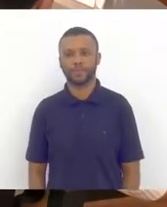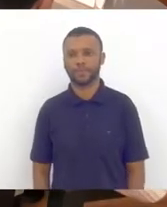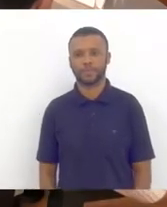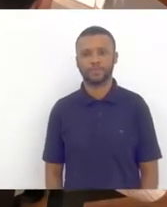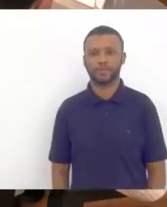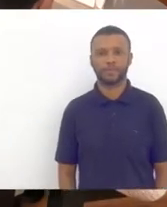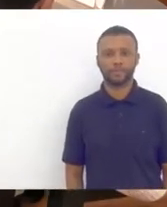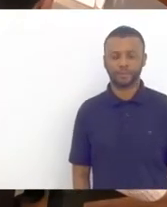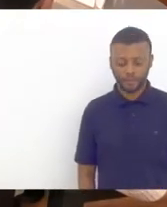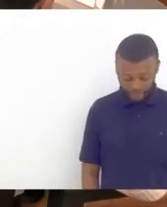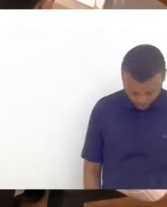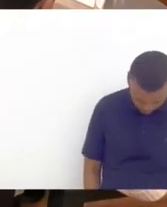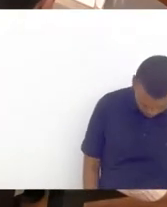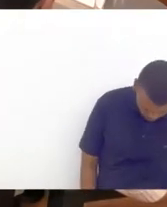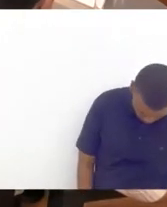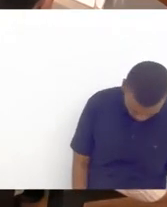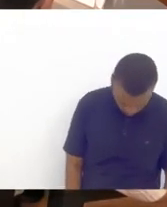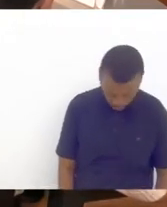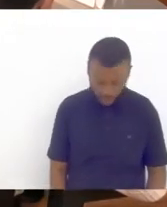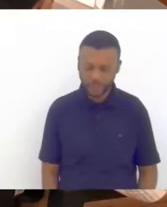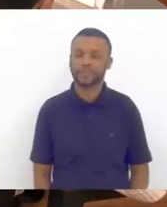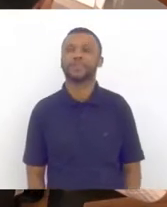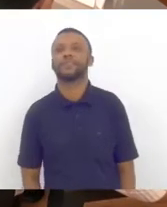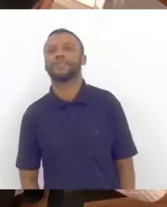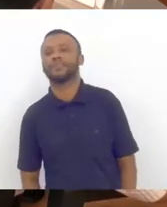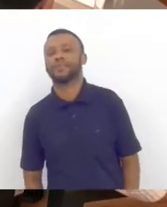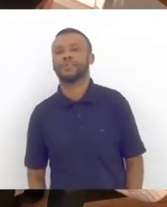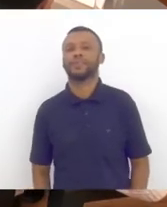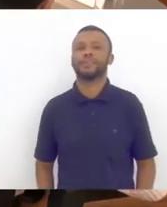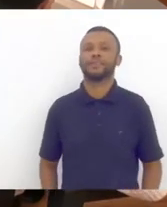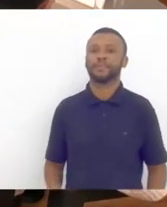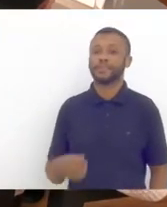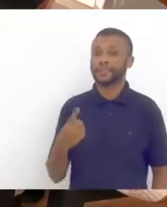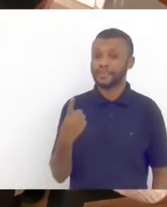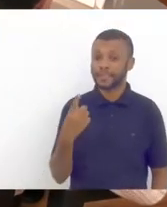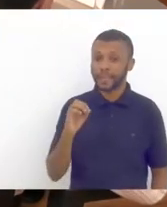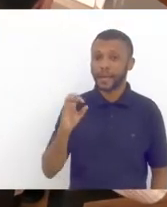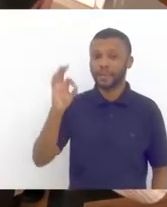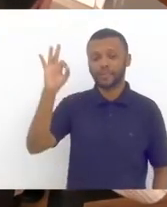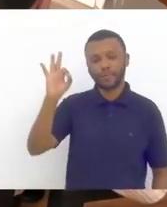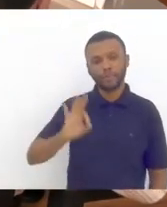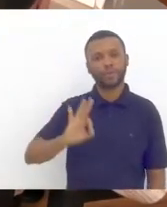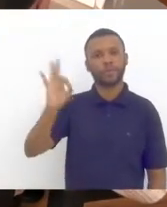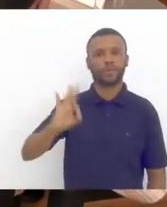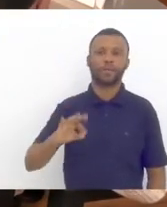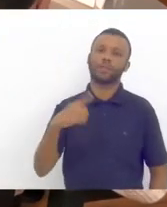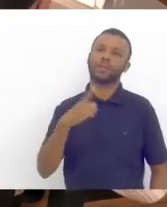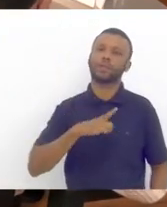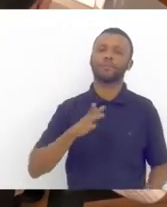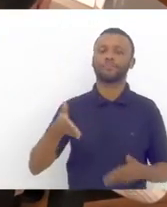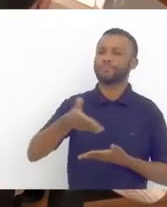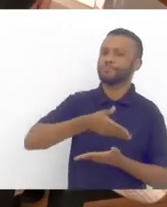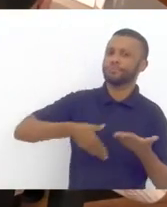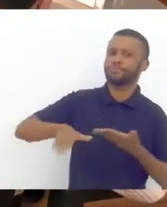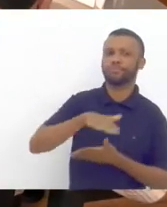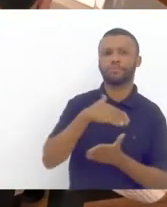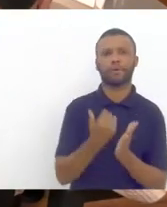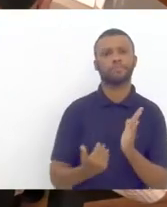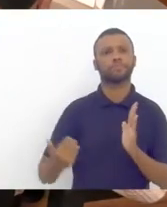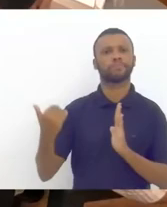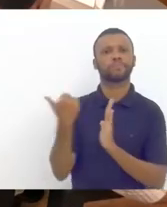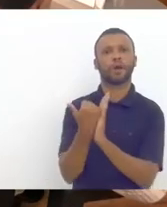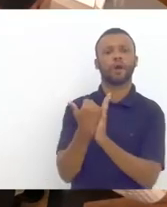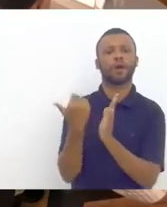Foi? Isso, foi, só para... Então, 10%, porque a gente hoje tem uma participação expressiva dos royalties